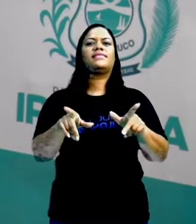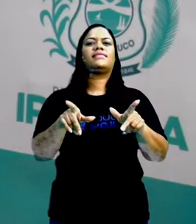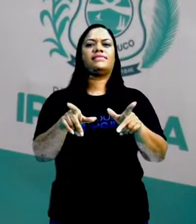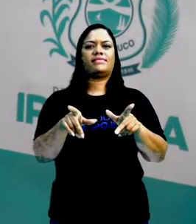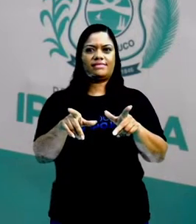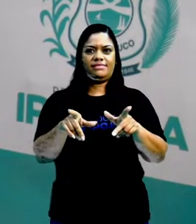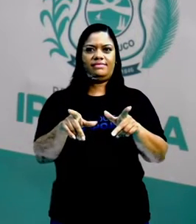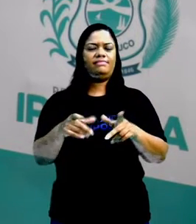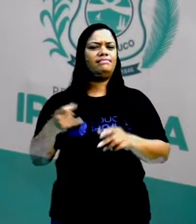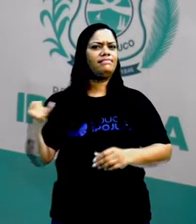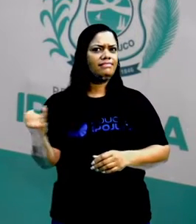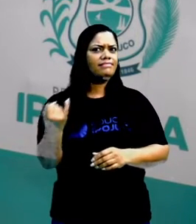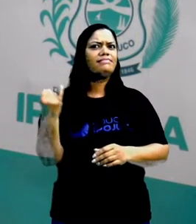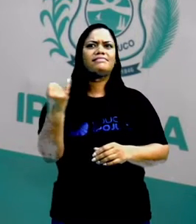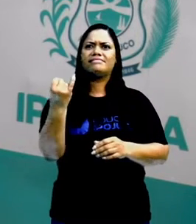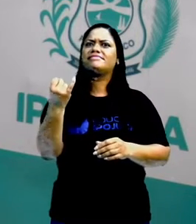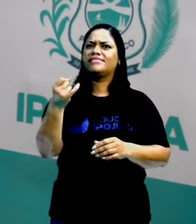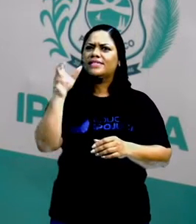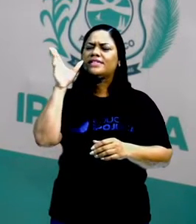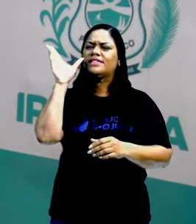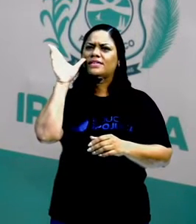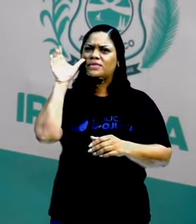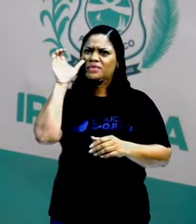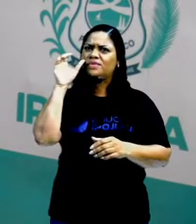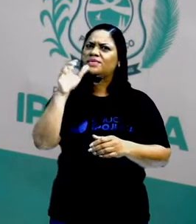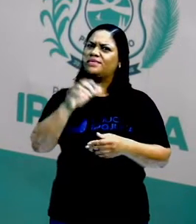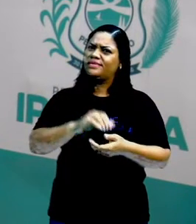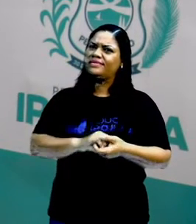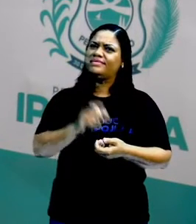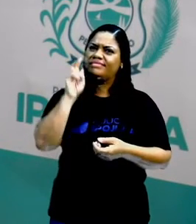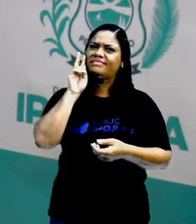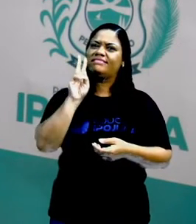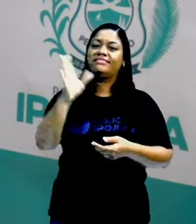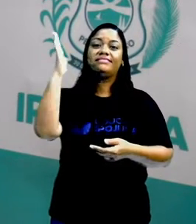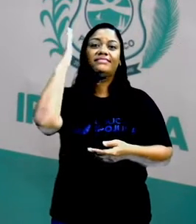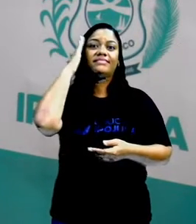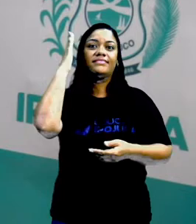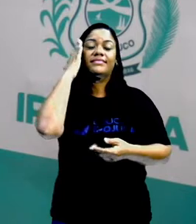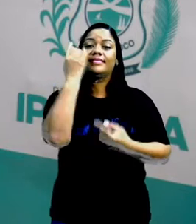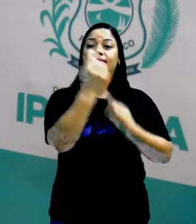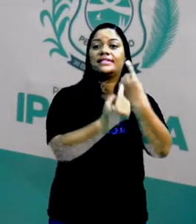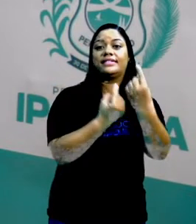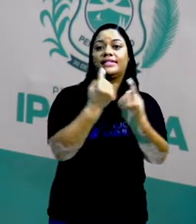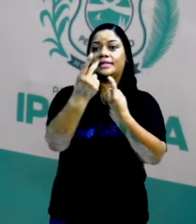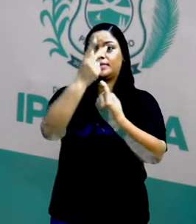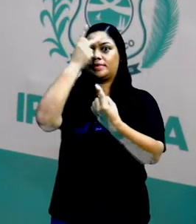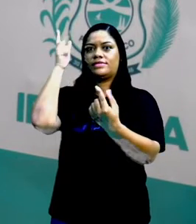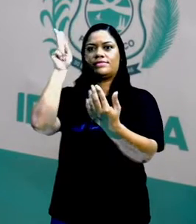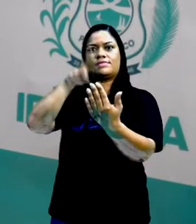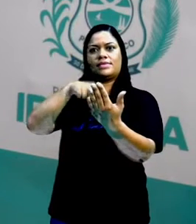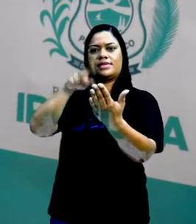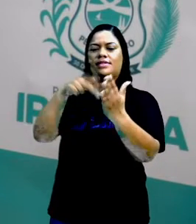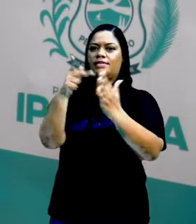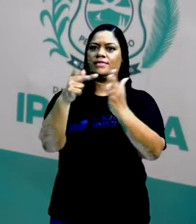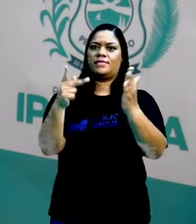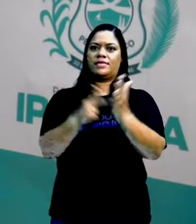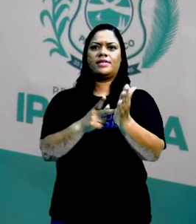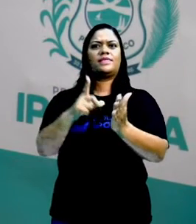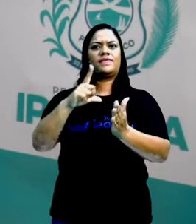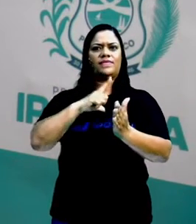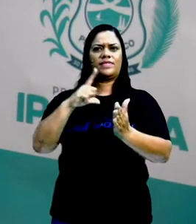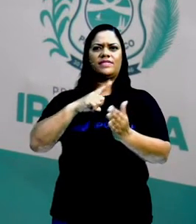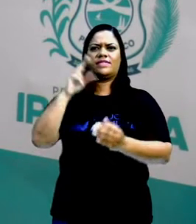é muito interessante porque cada pessoa que lê o mesmo poema terá